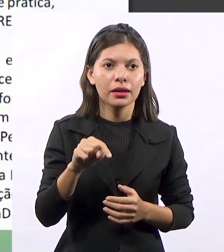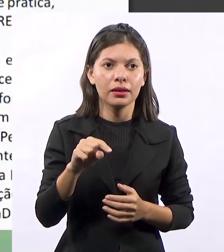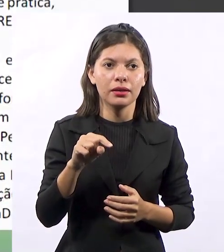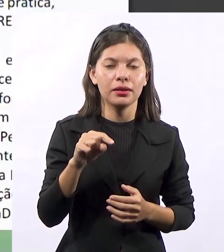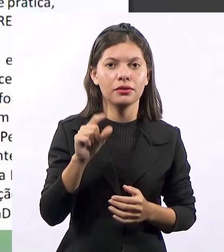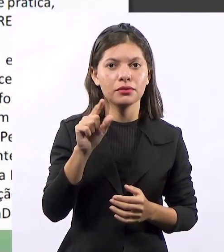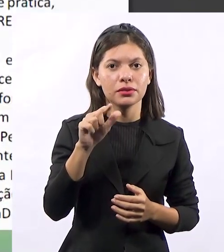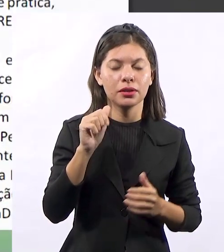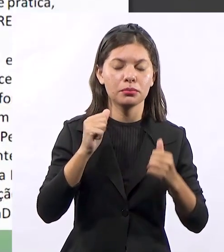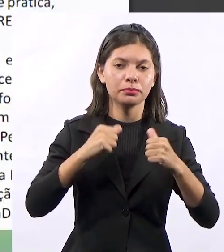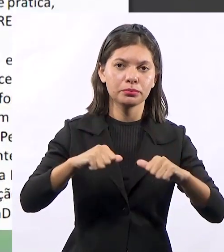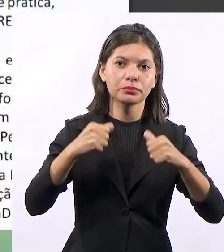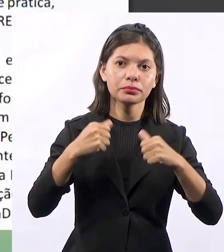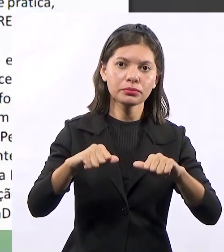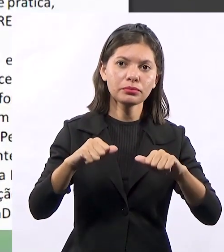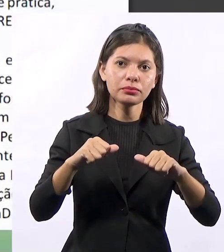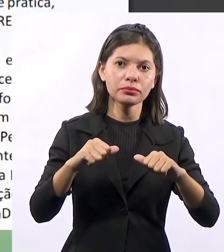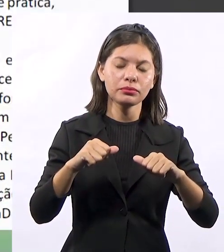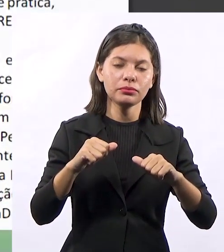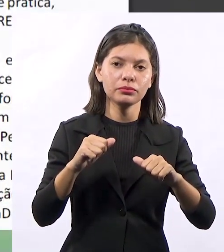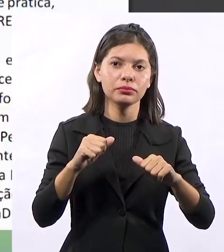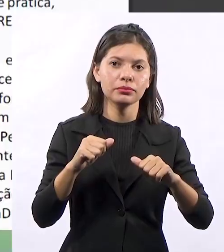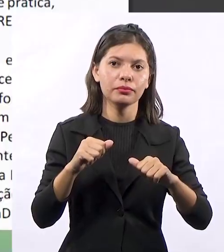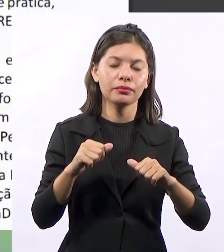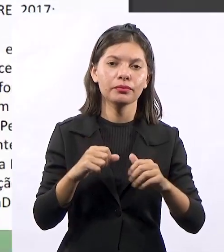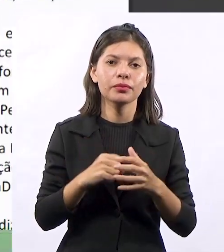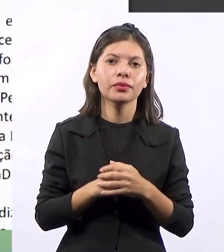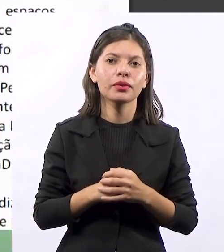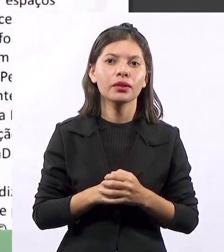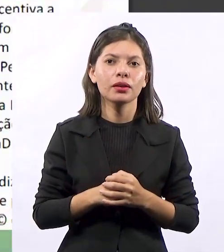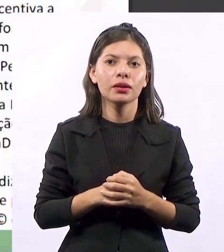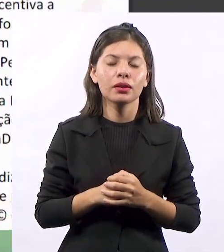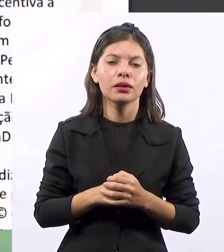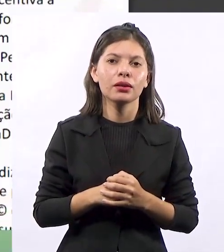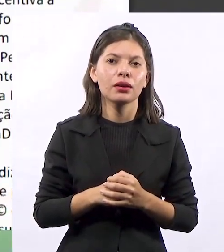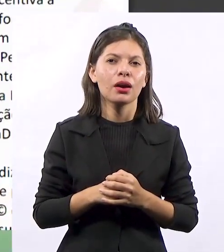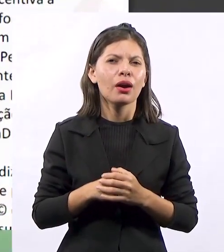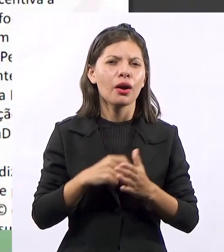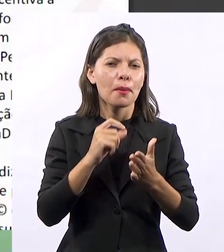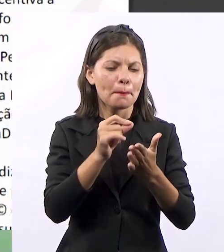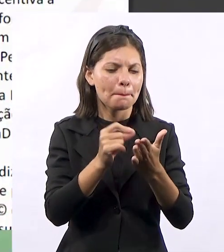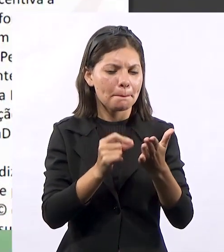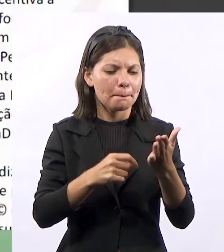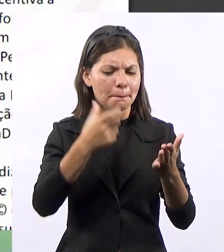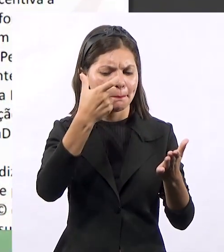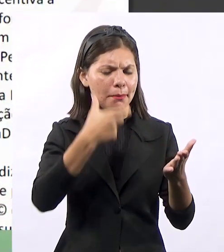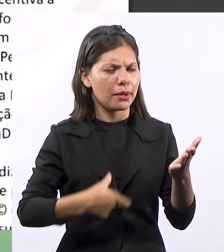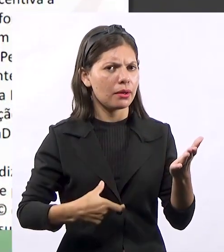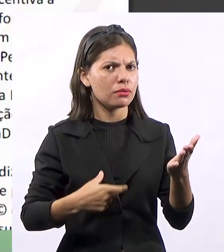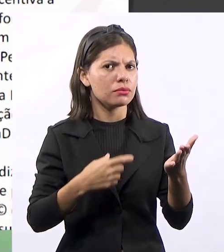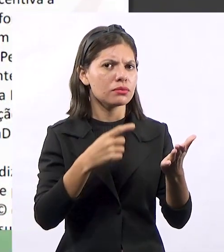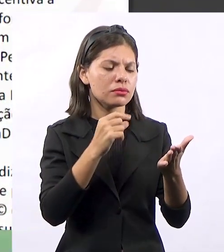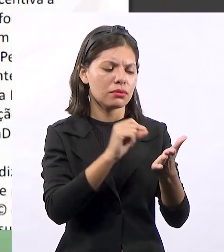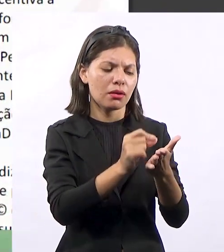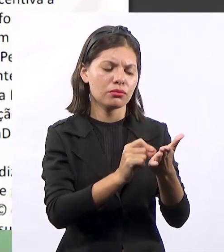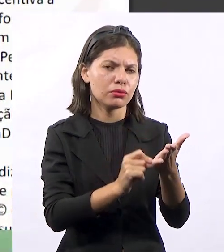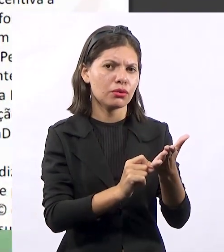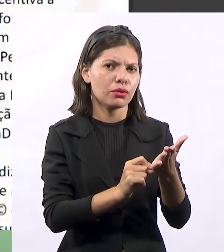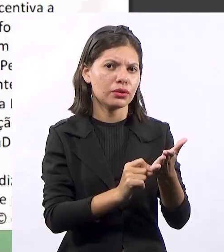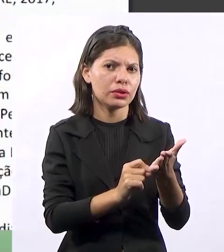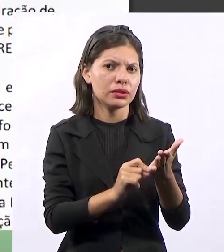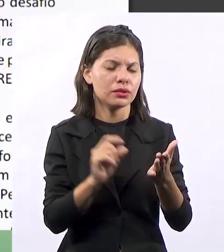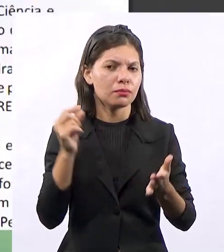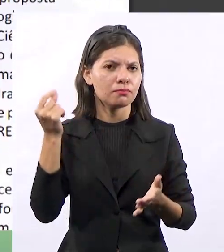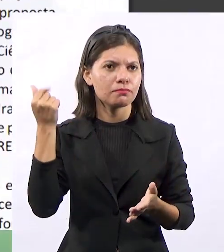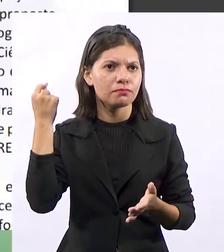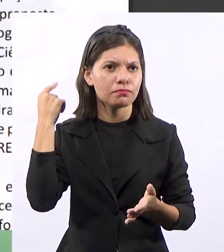aqui você pode perceber o destaque desses autores. Onde estão os meus autores aqui? Esse texto é um texto